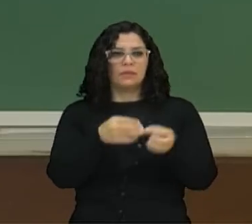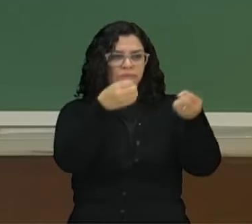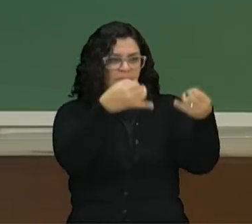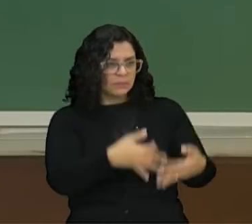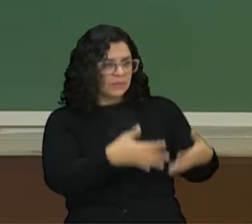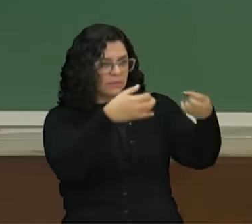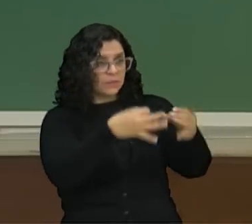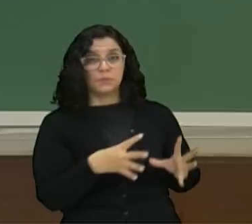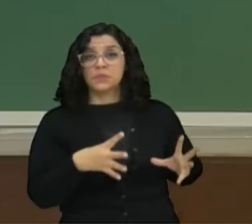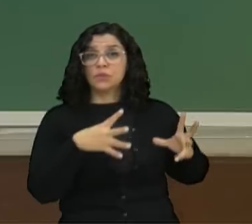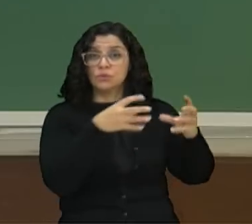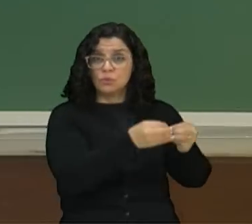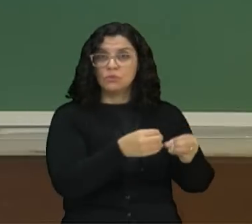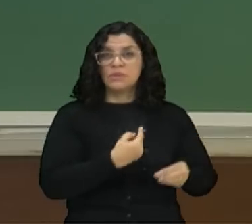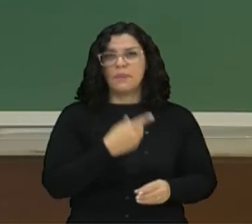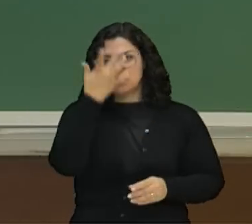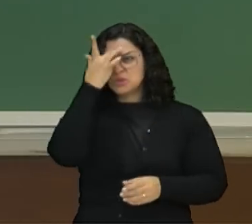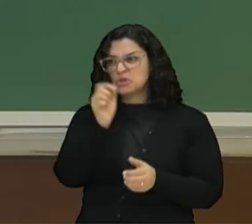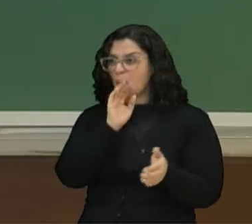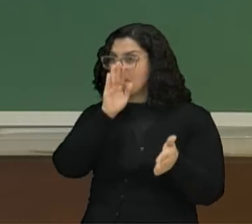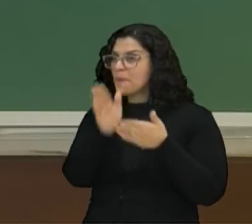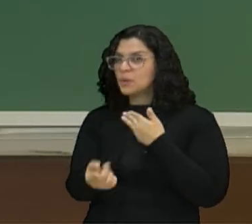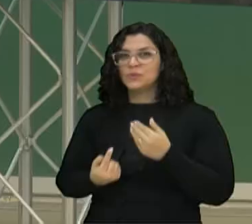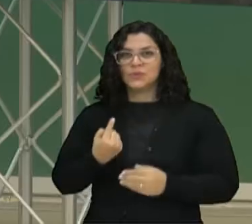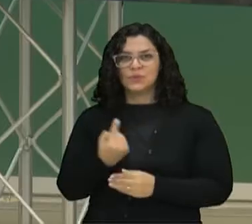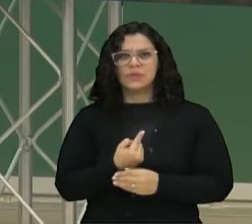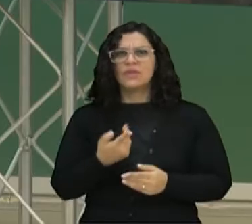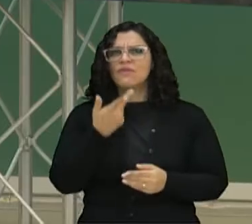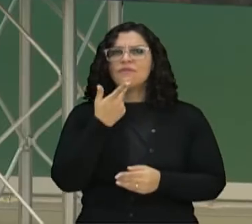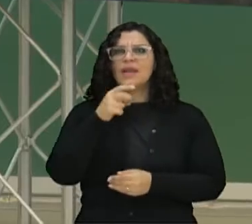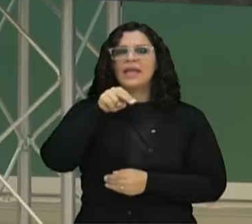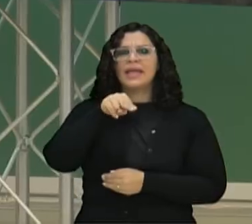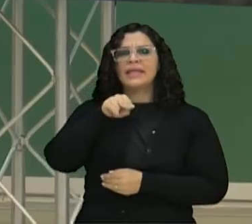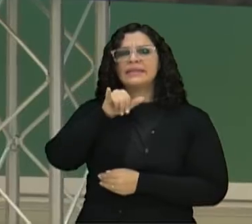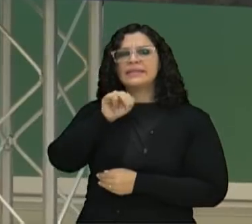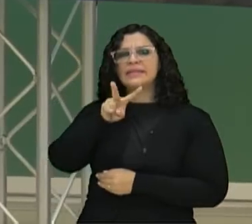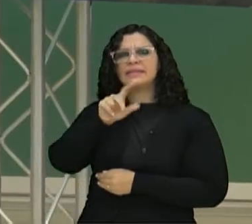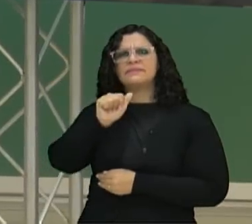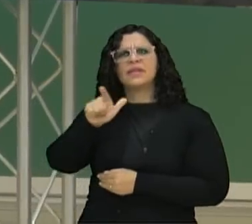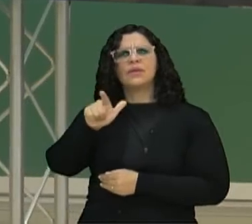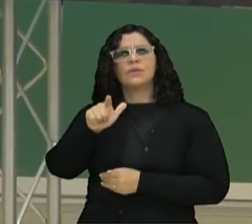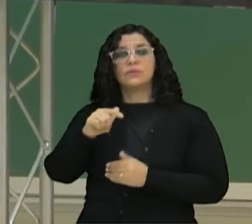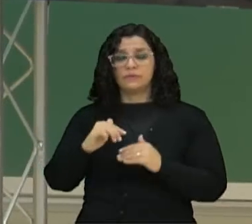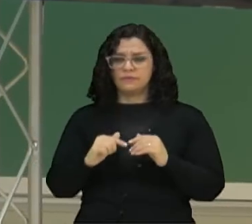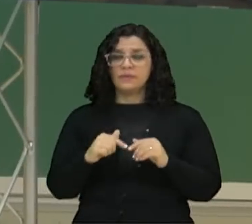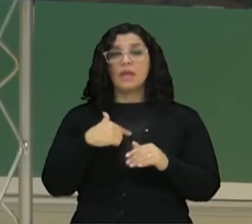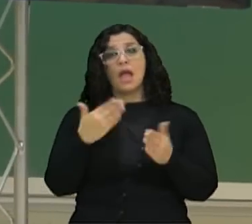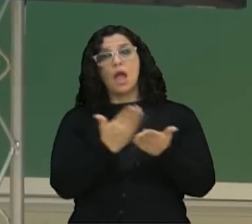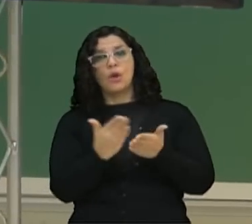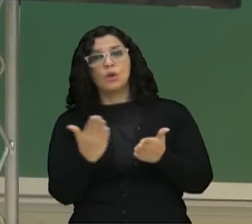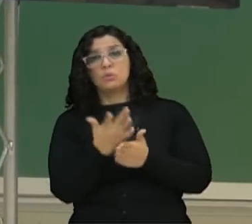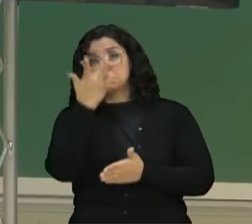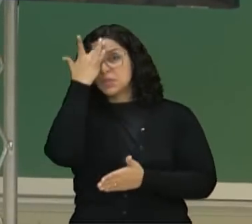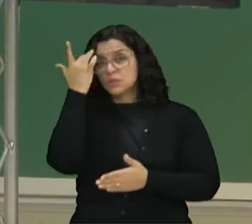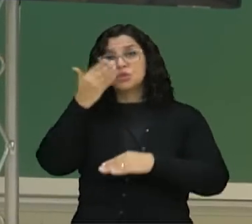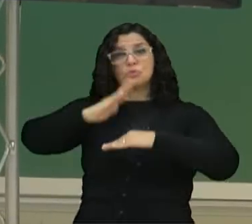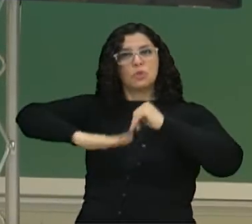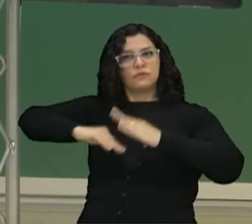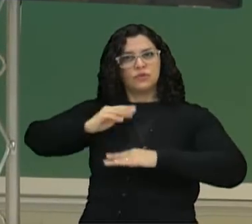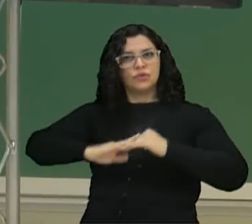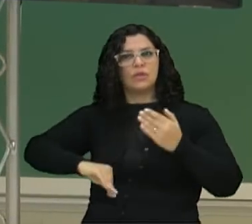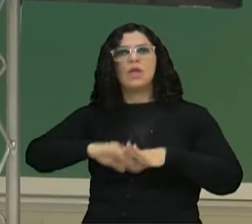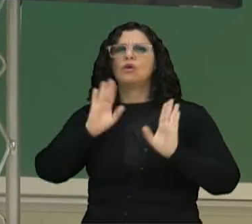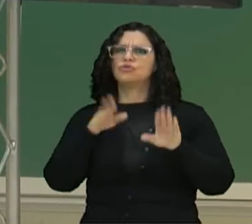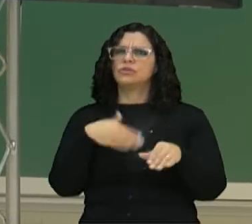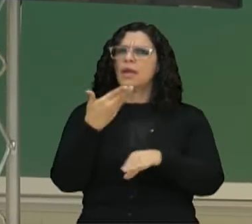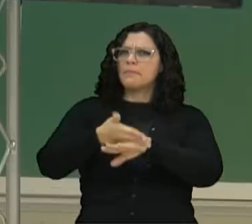mundo. Então, o que quer dizer aqui nível físico? Então, pode ser que sejam já atletas profissionais,